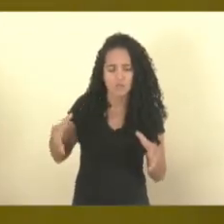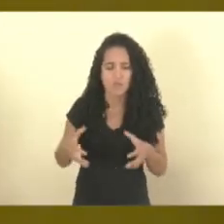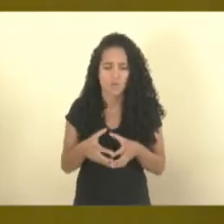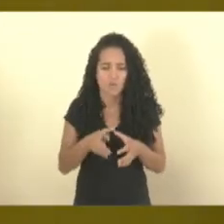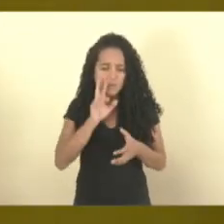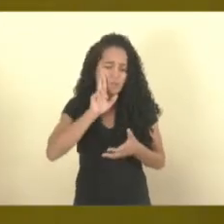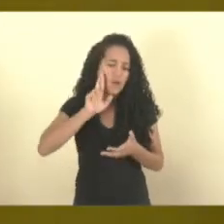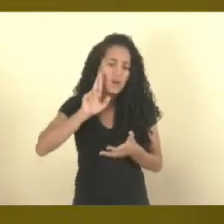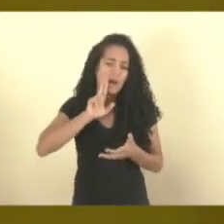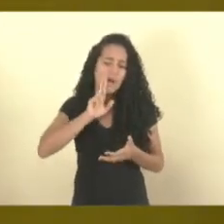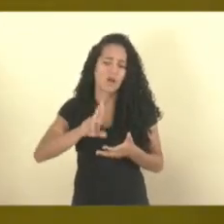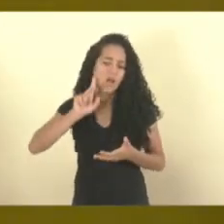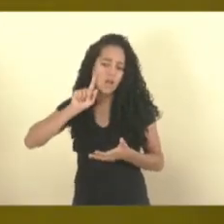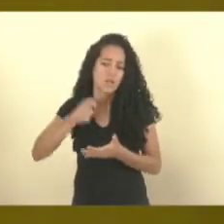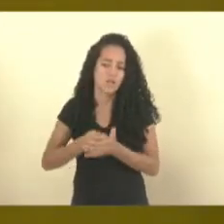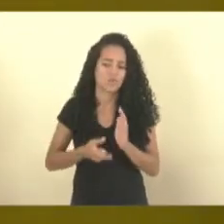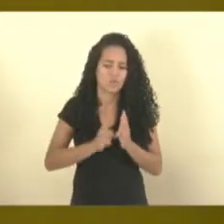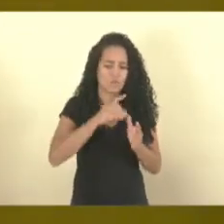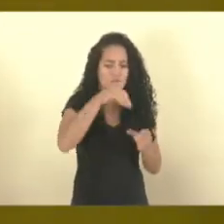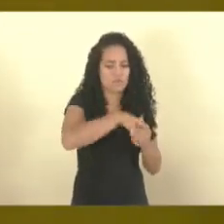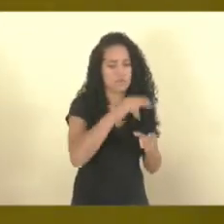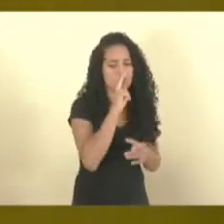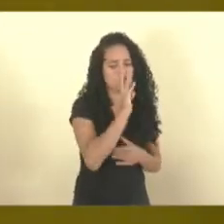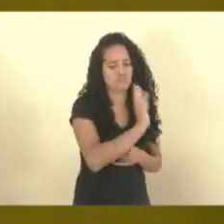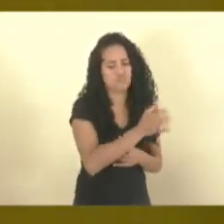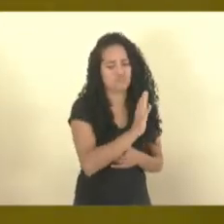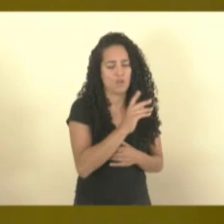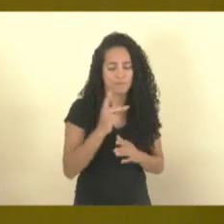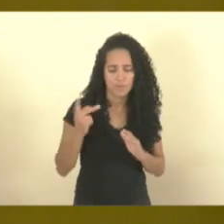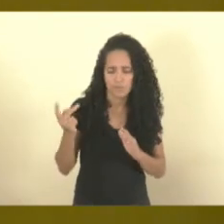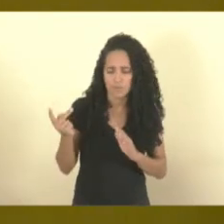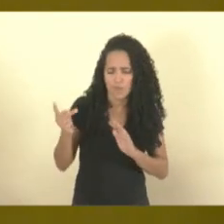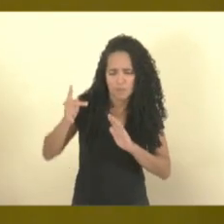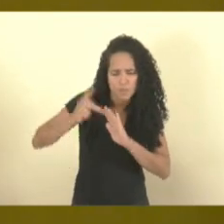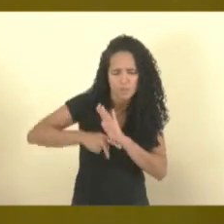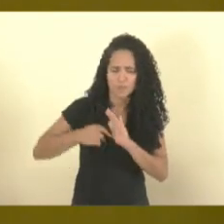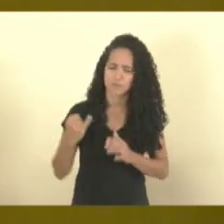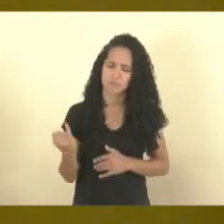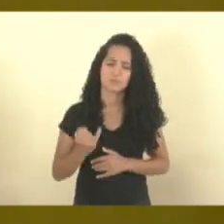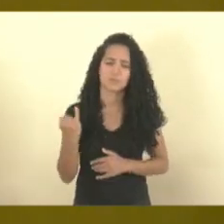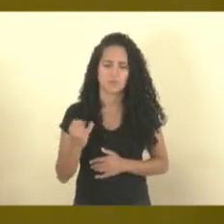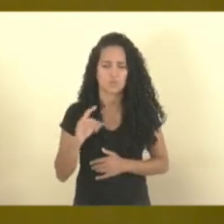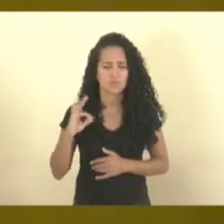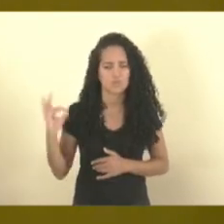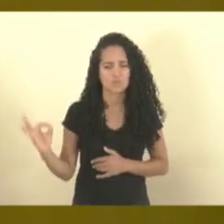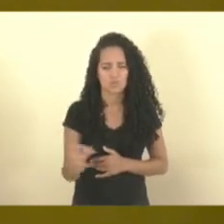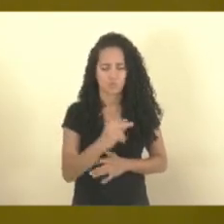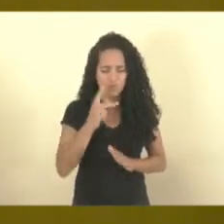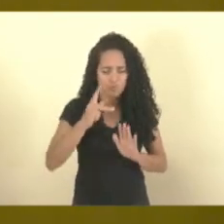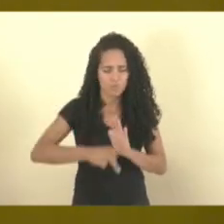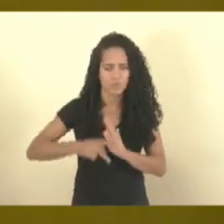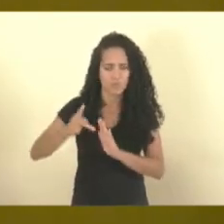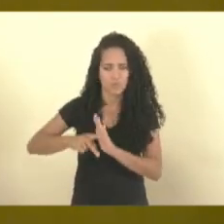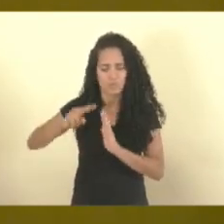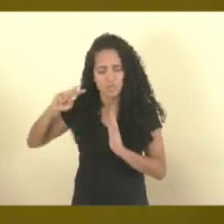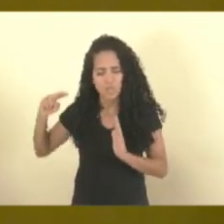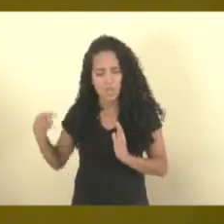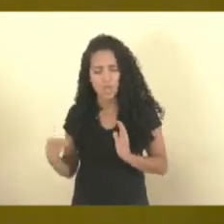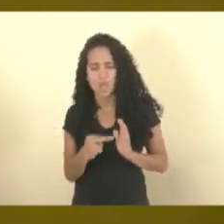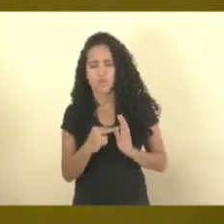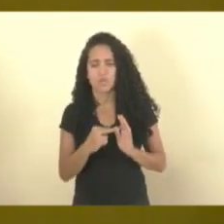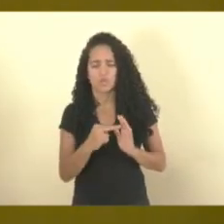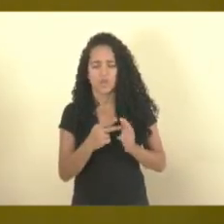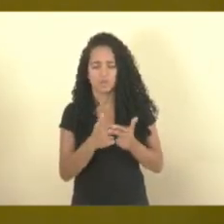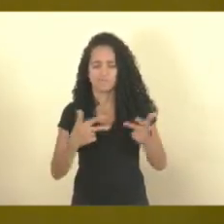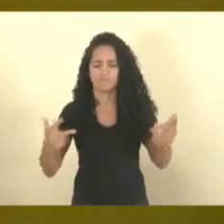chegar, nós já votamos a urgência. Projeto importantíssimo, todos os projetos que fazem esse tipo de reconhecimento